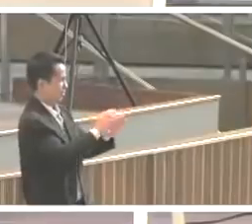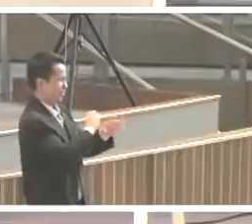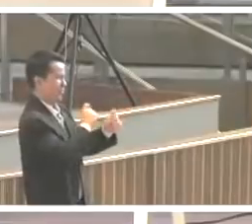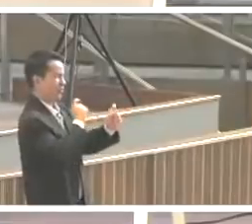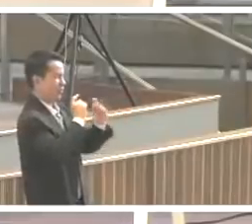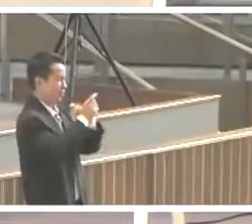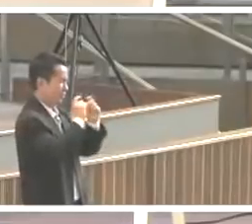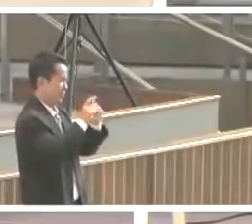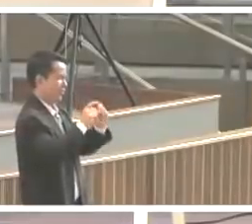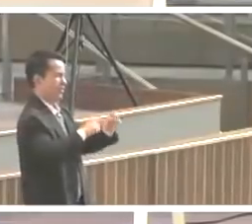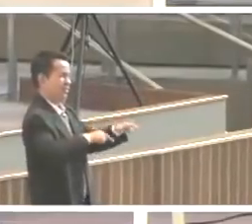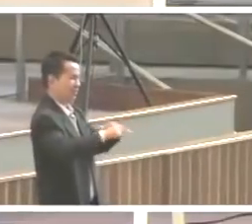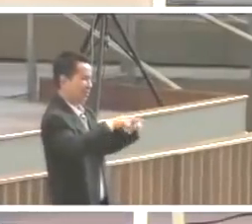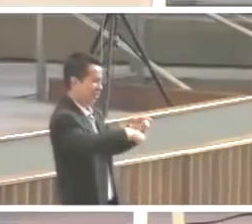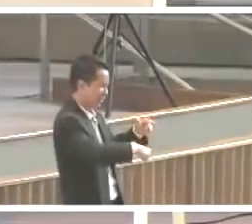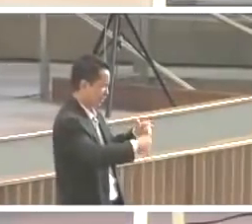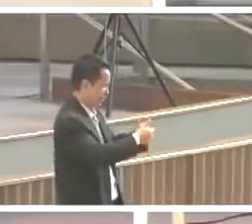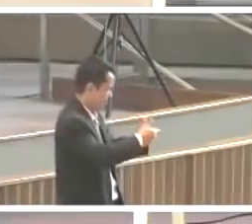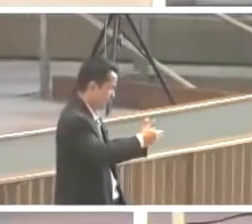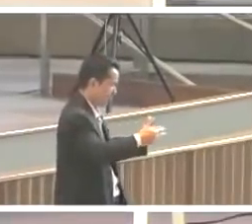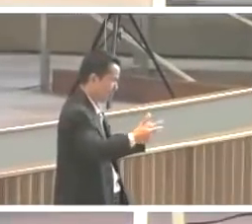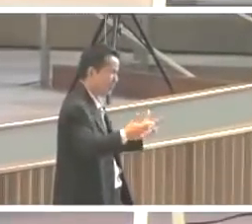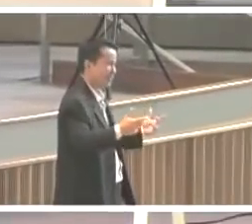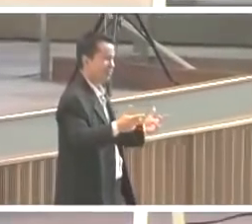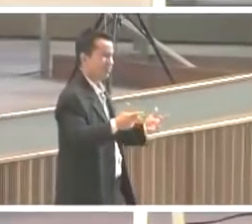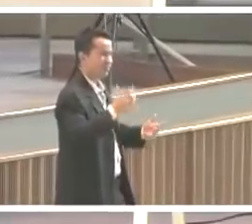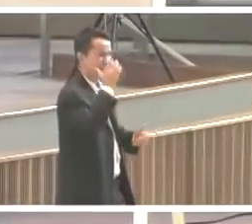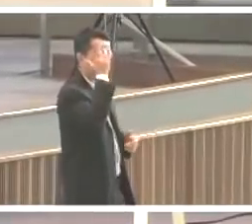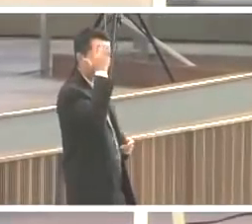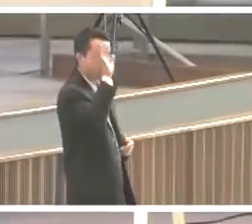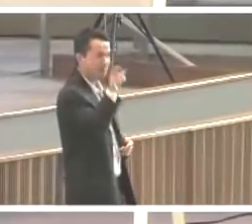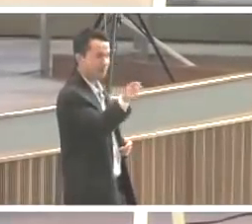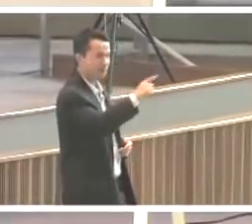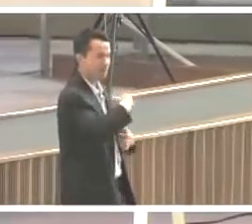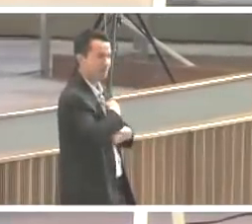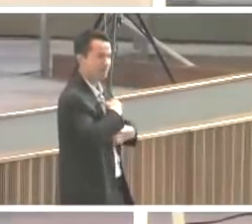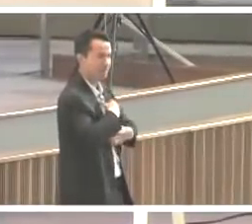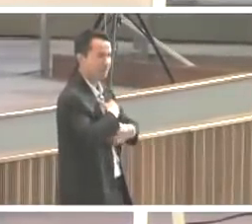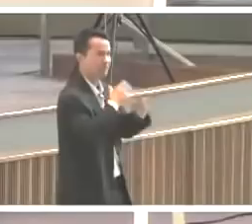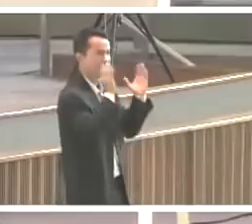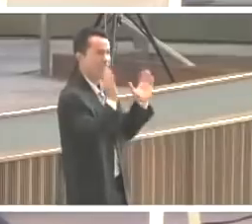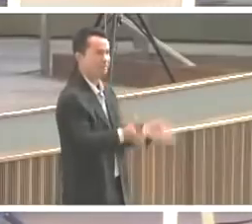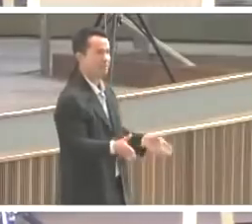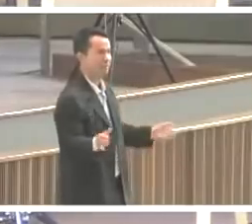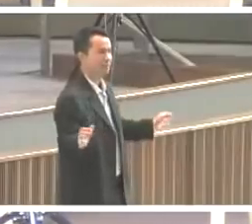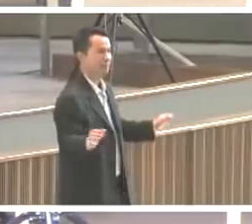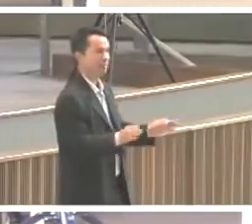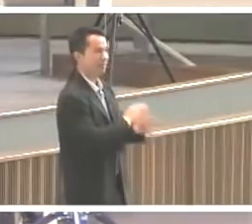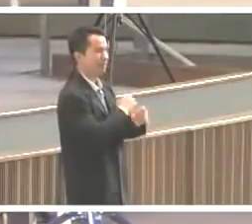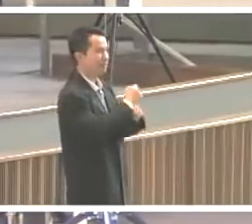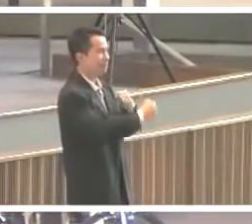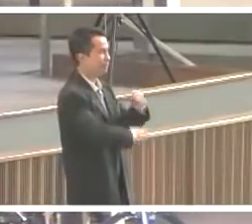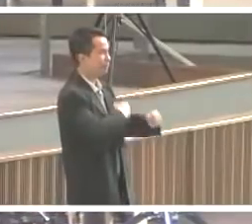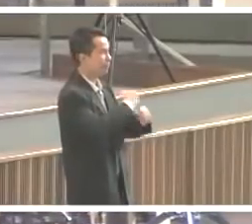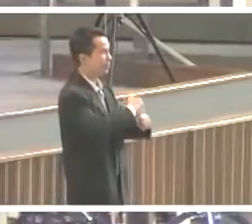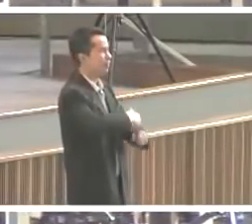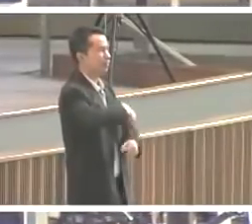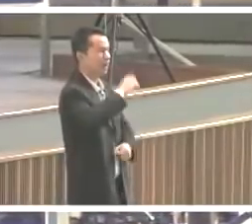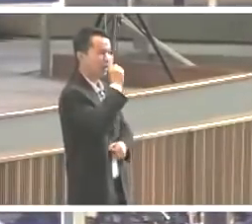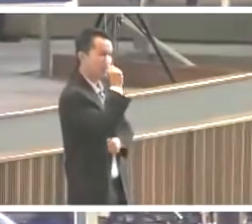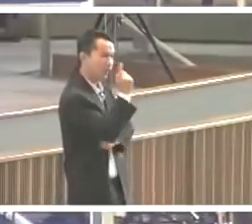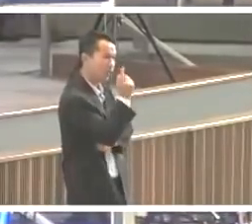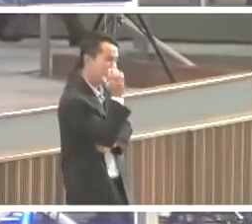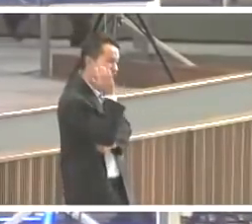ano. Eu não sei se você sentiu a mesma coisa que eu, né? E é interessante porque esse texto